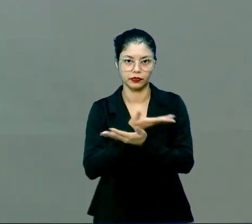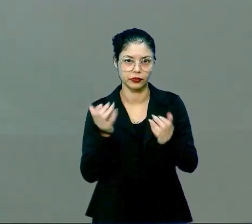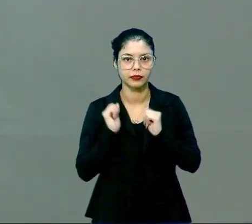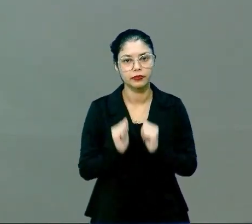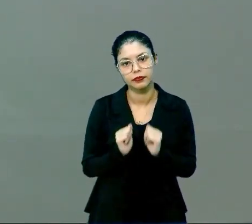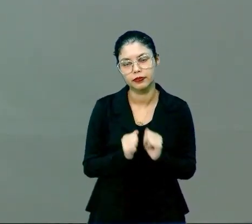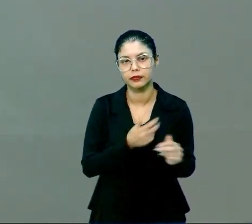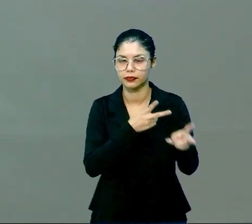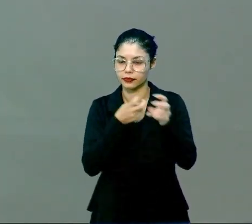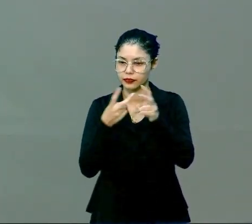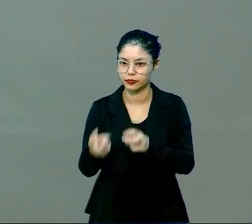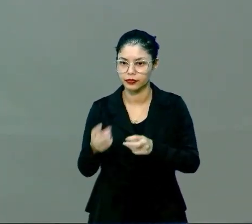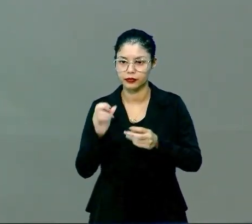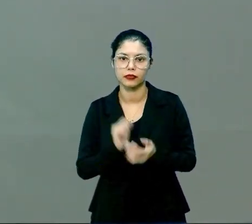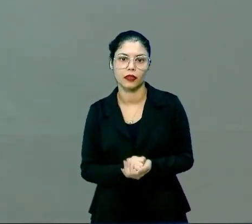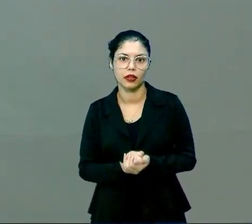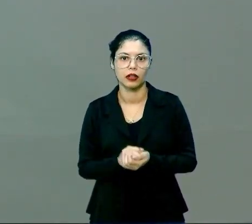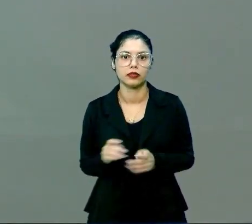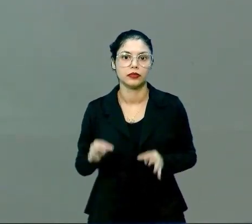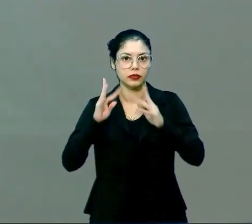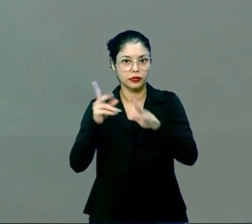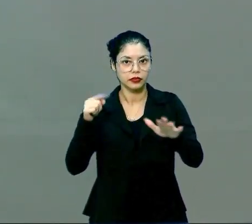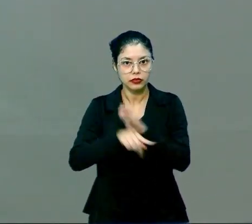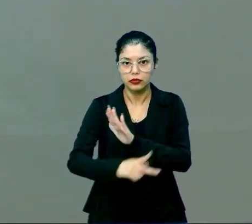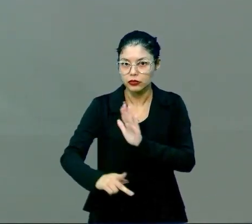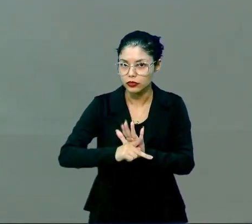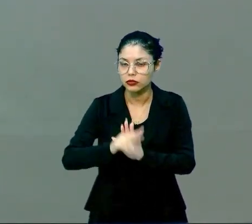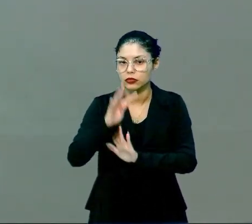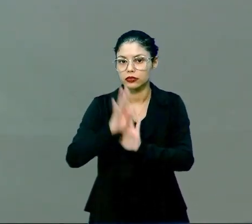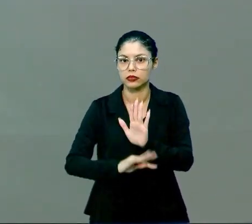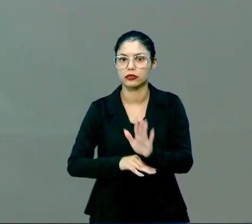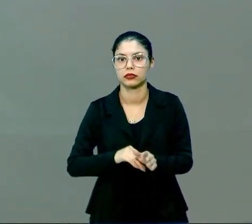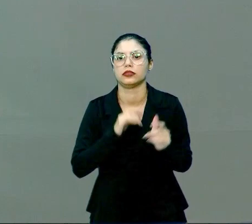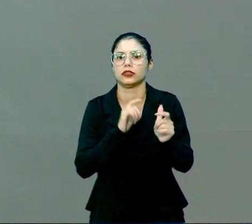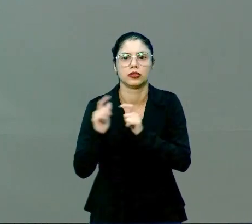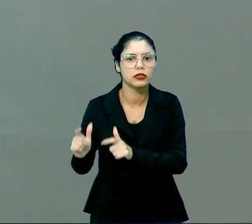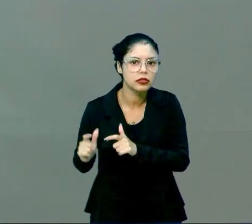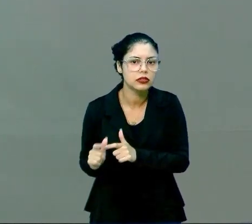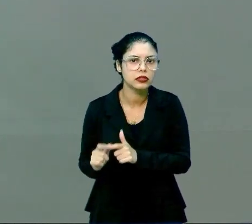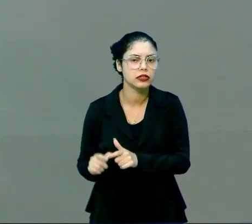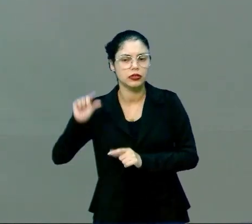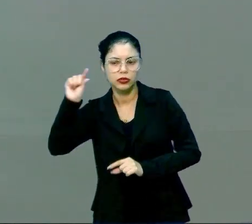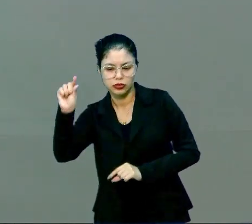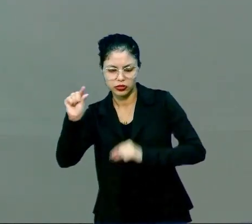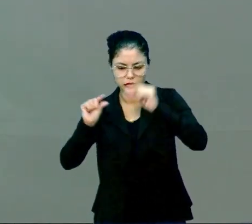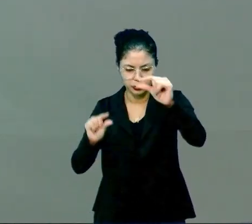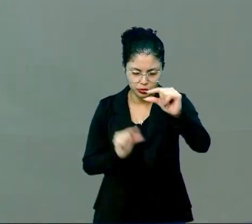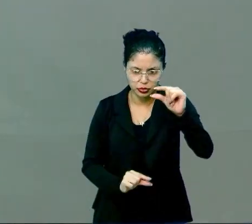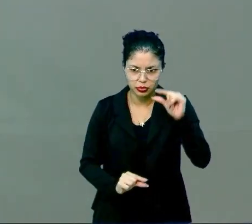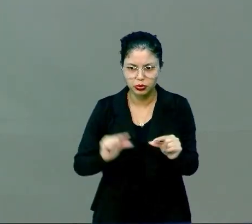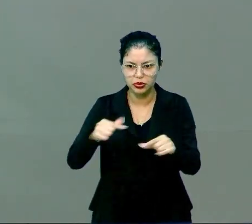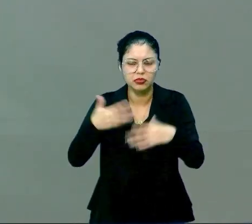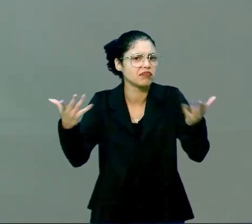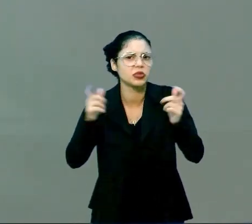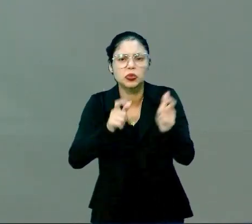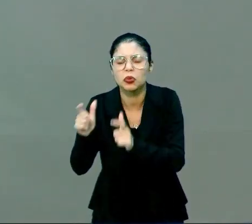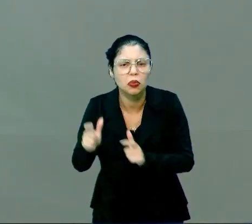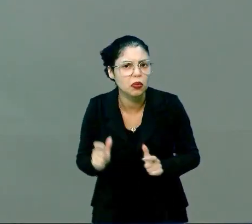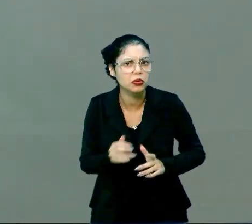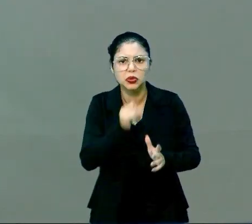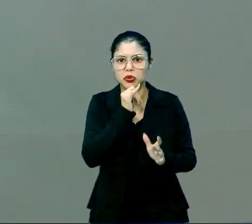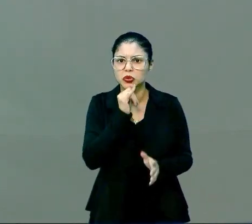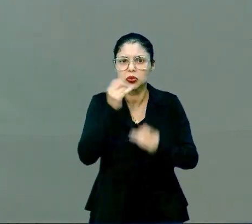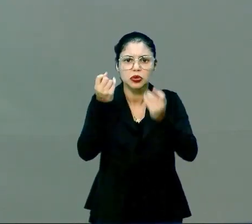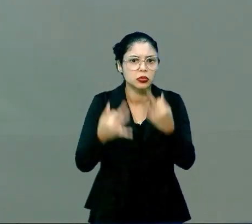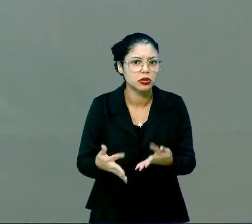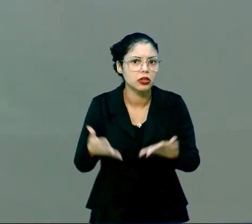vocês possam observar. Isso tudo dentro do texto. Ai, professor, onde é que fica o tópico frasal? Onde é que fica os exemplos? Onde é que